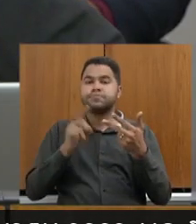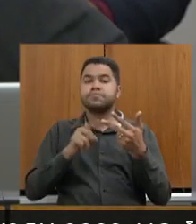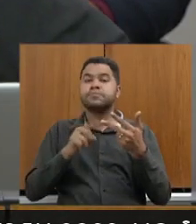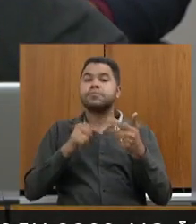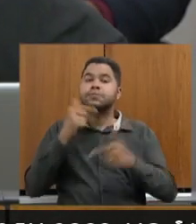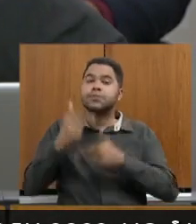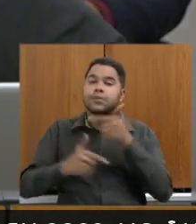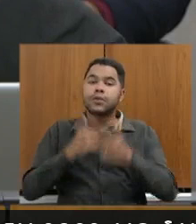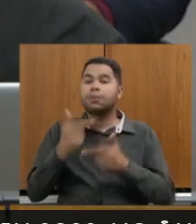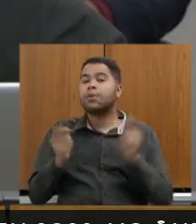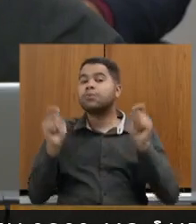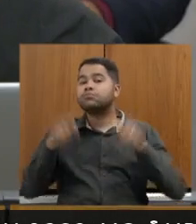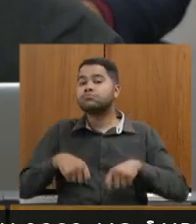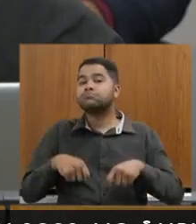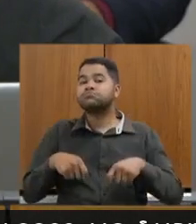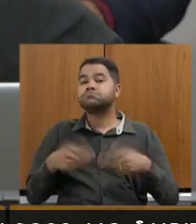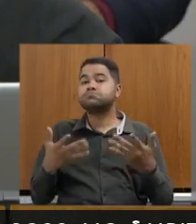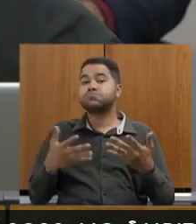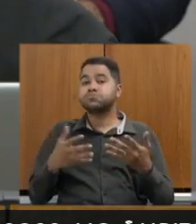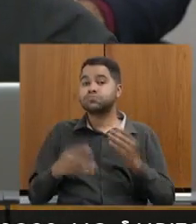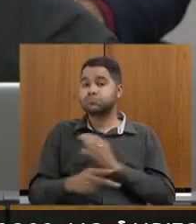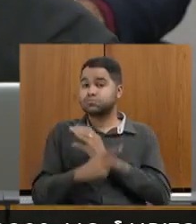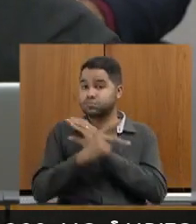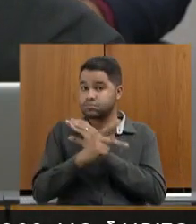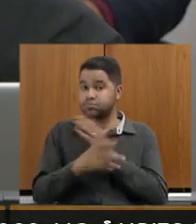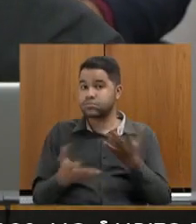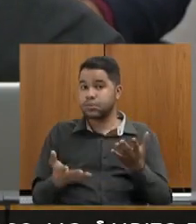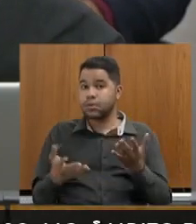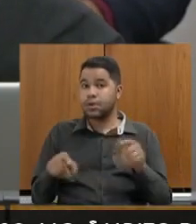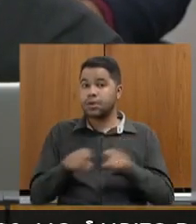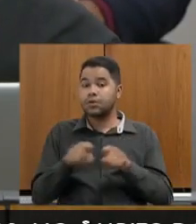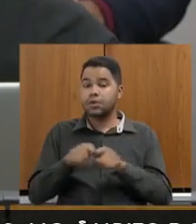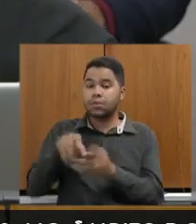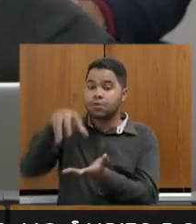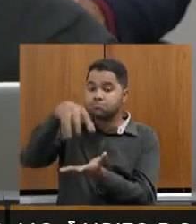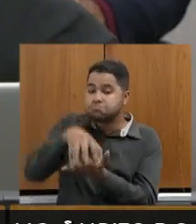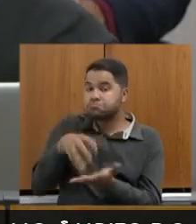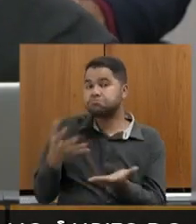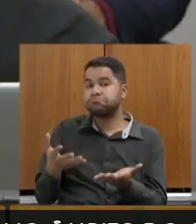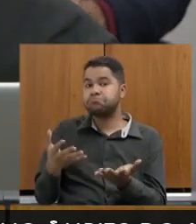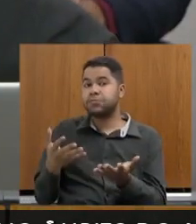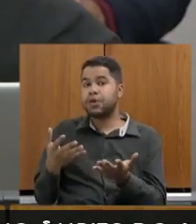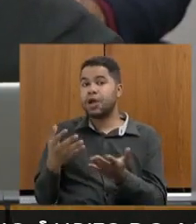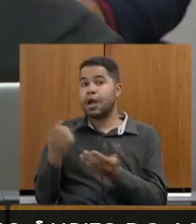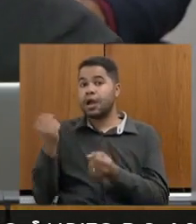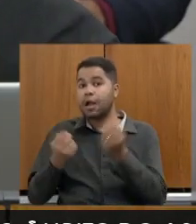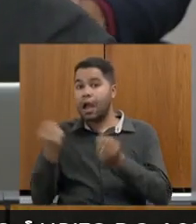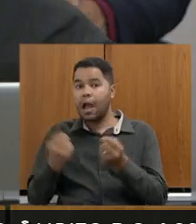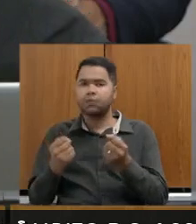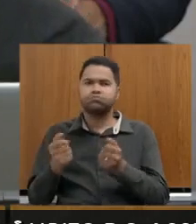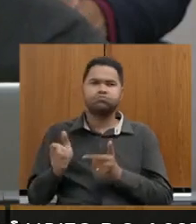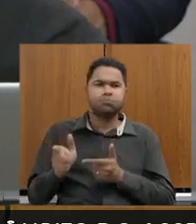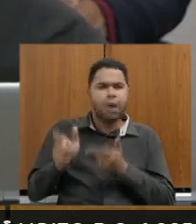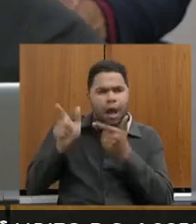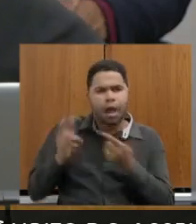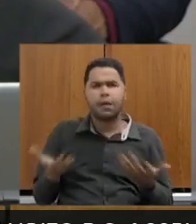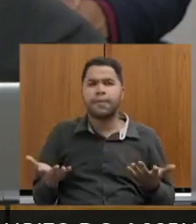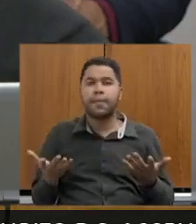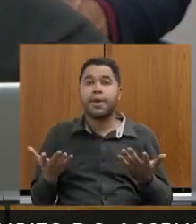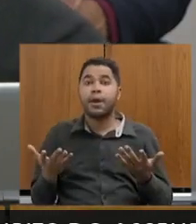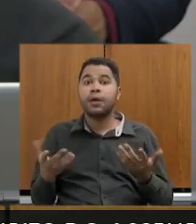condições de trabalho dos policiais da Polícia Civil e suas instalações físicas viaturas e armamentos